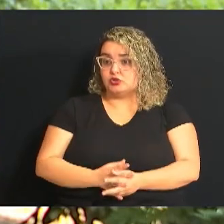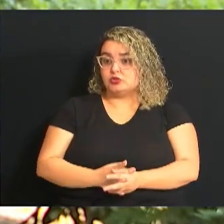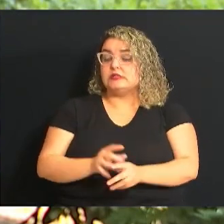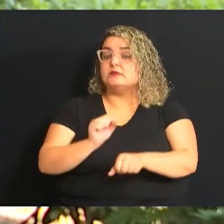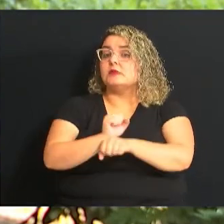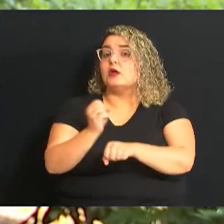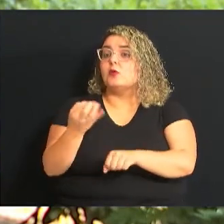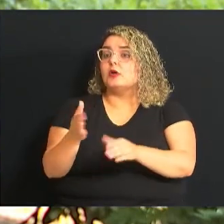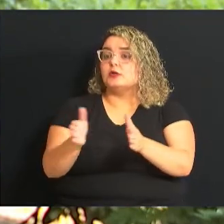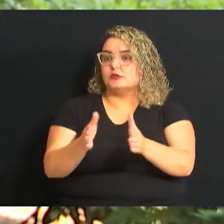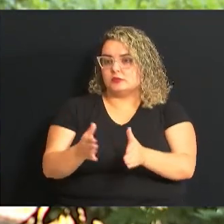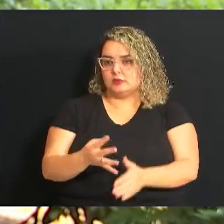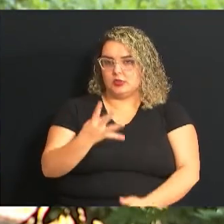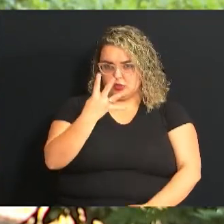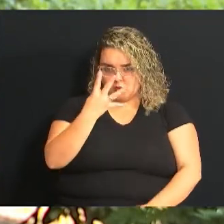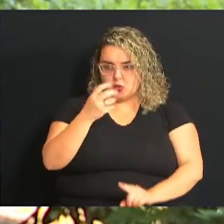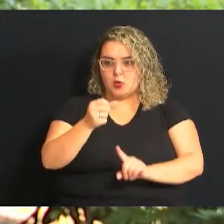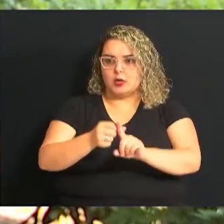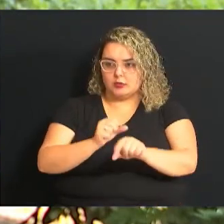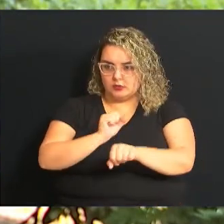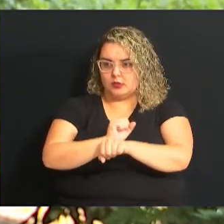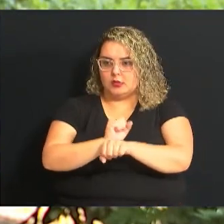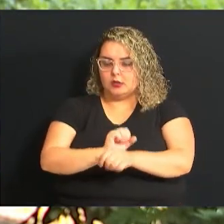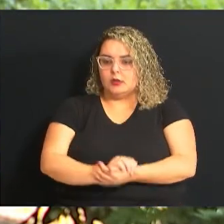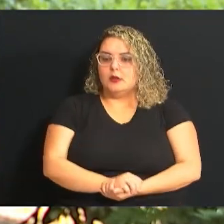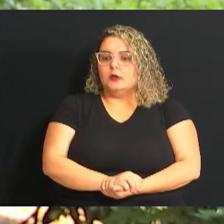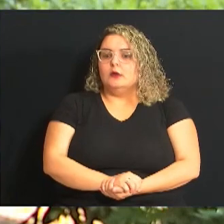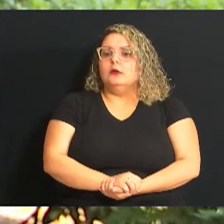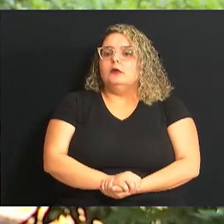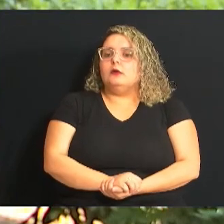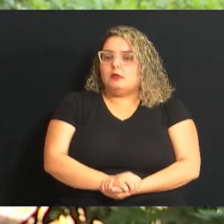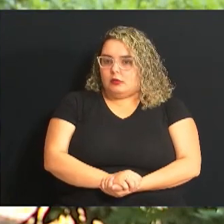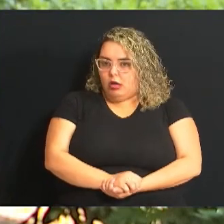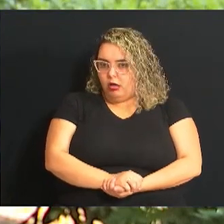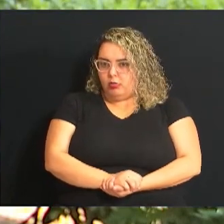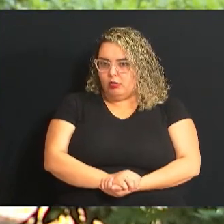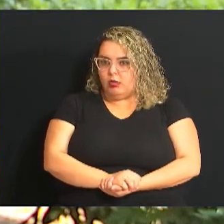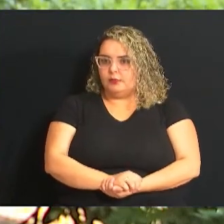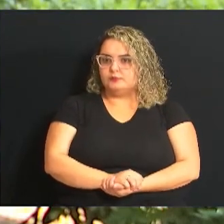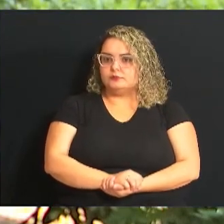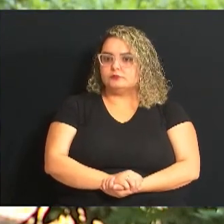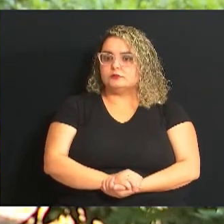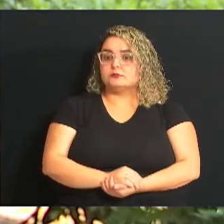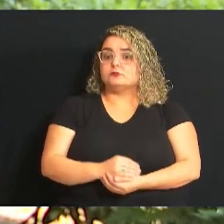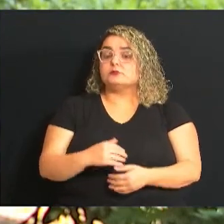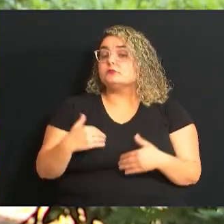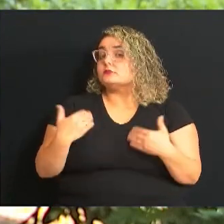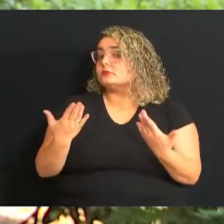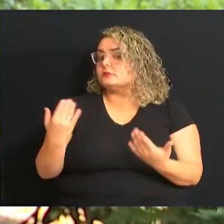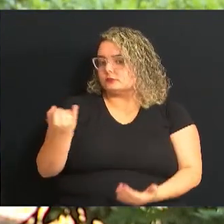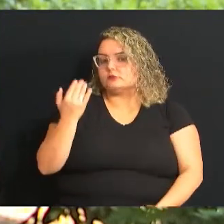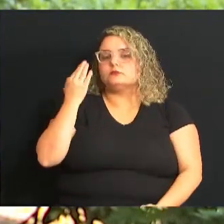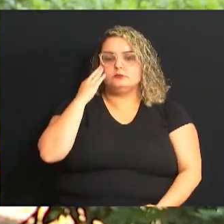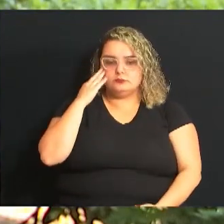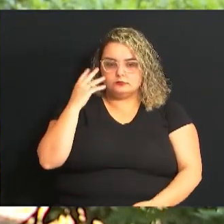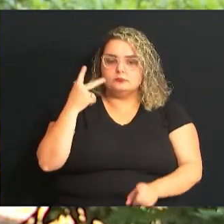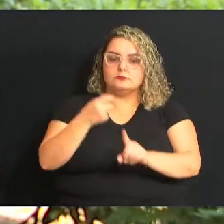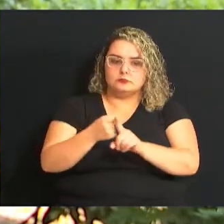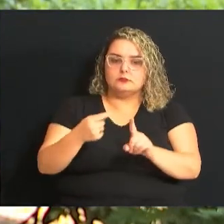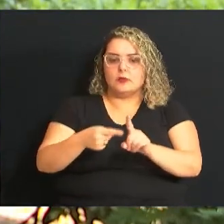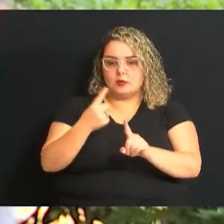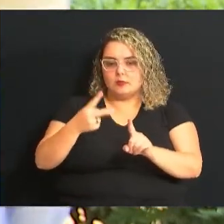tempo? São 4 meses. E assim, qual a importância? A gente sabe que tem que tomar primeira, segunda, terceira